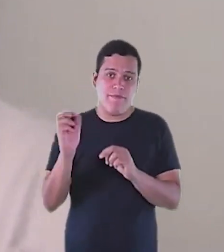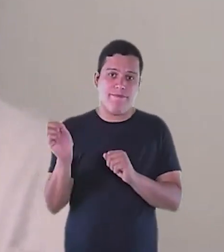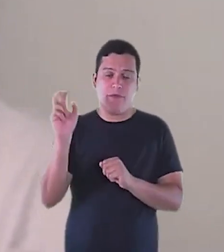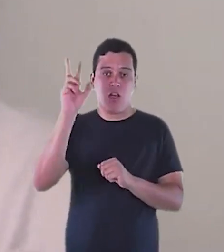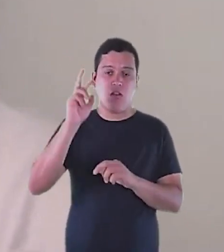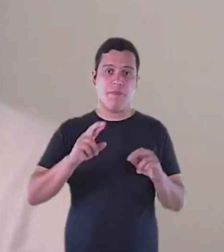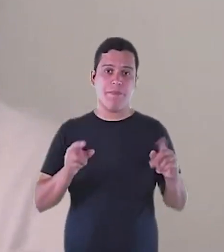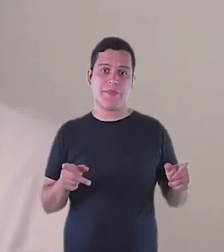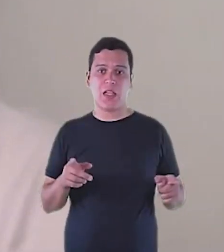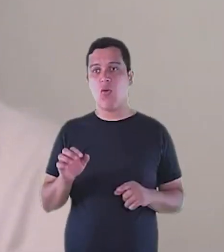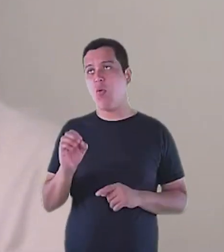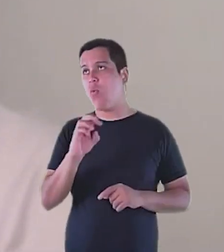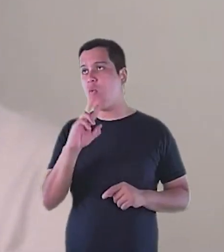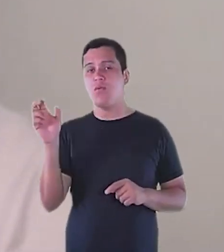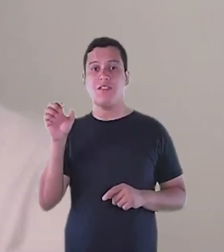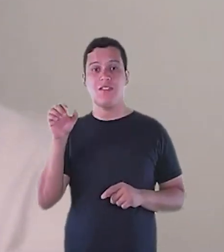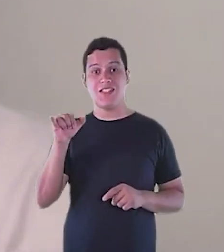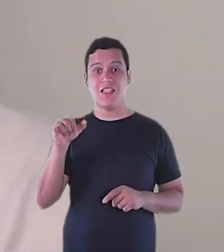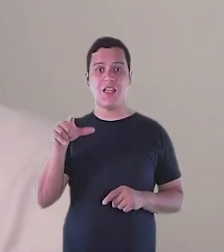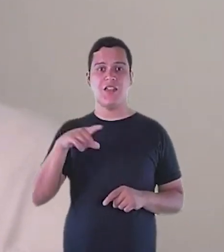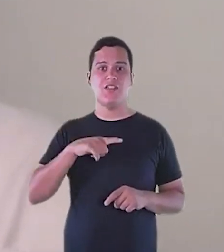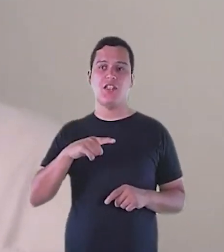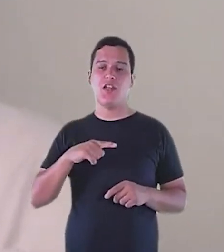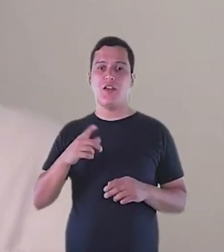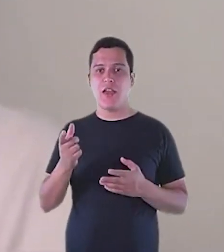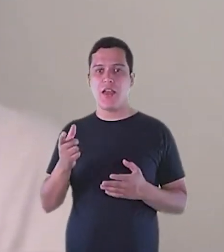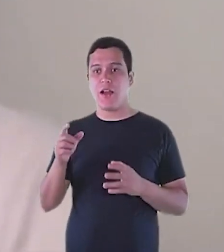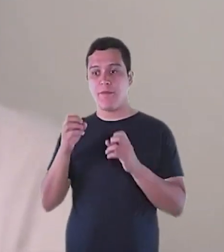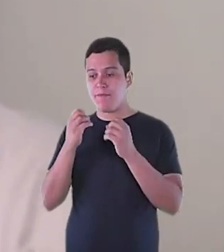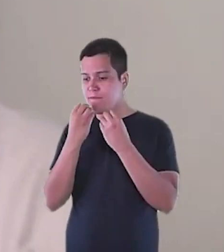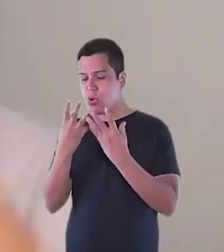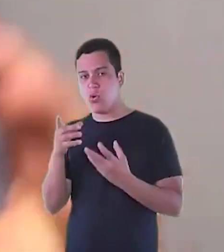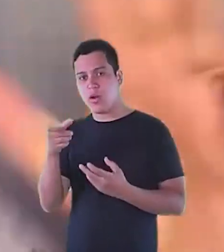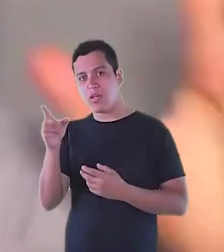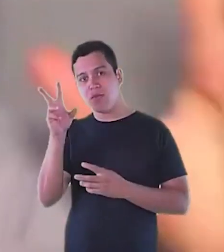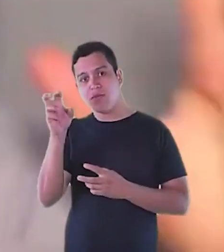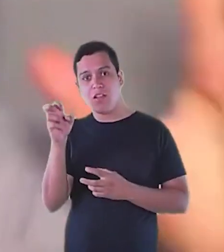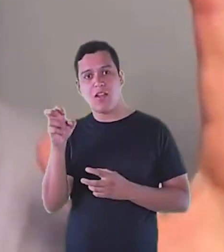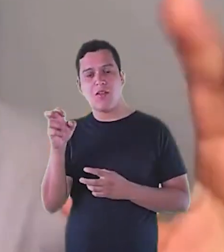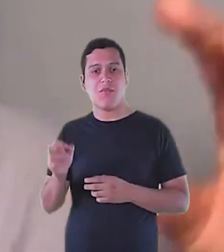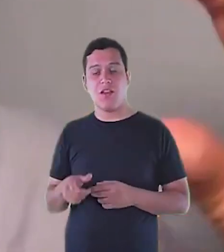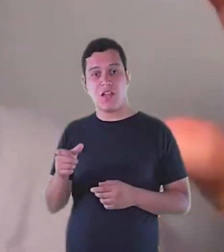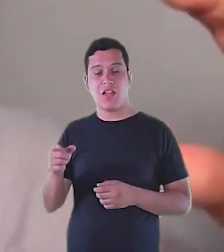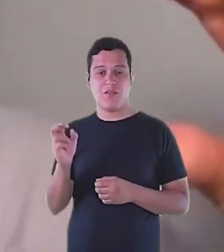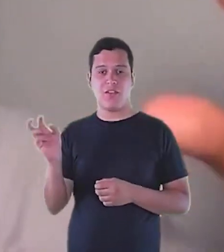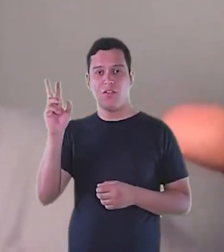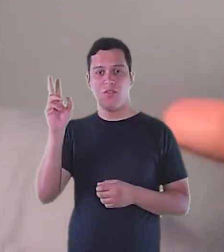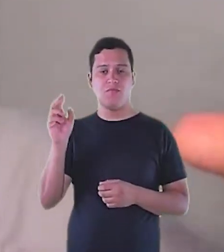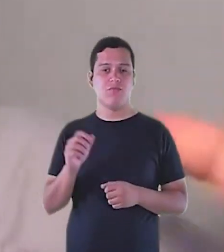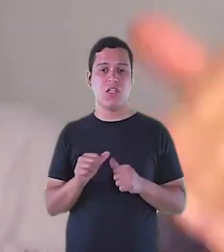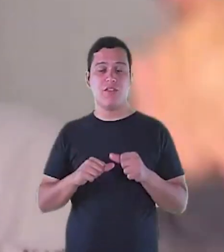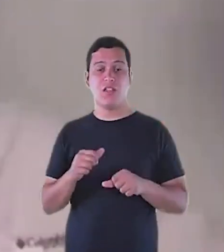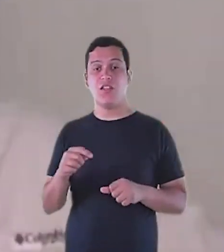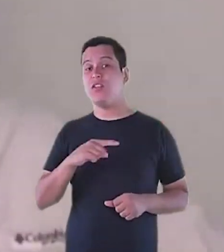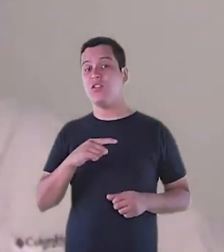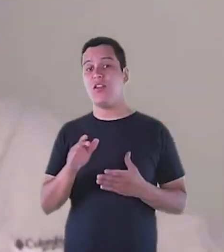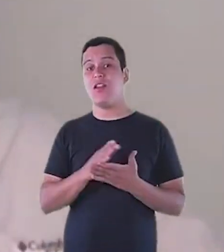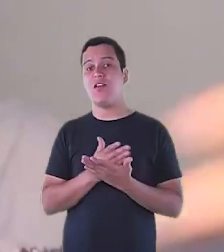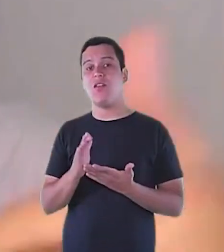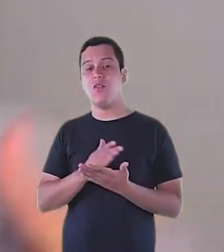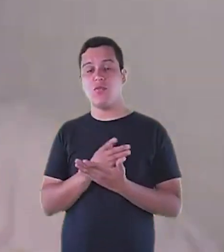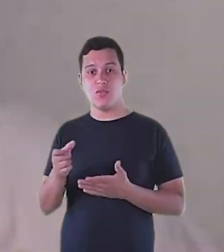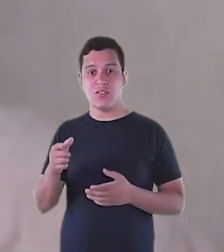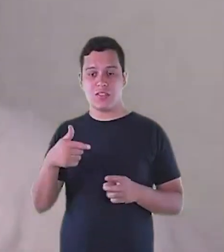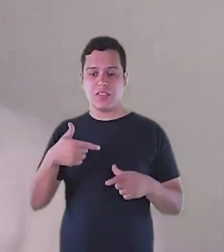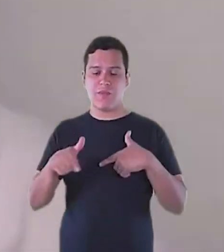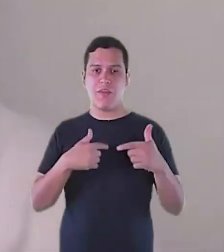os africanos mais valorizados nessa época era o chamado escravo-mina. E esse nome não é por acaso, porque vinha da região das minas de